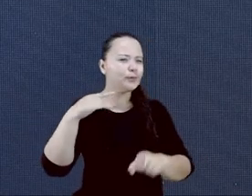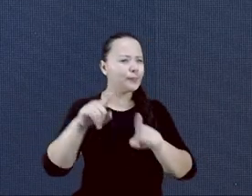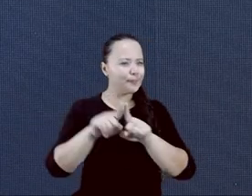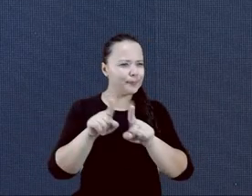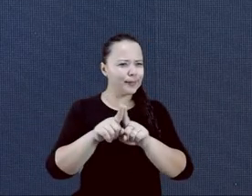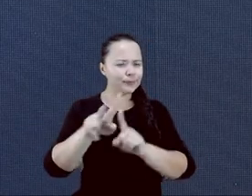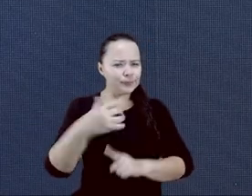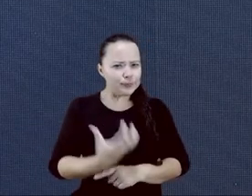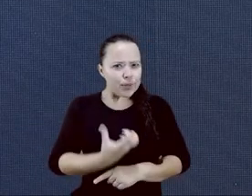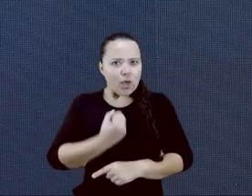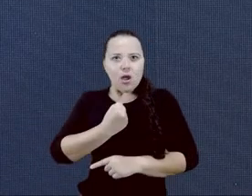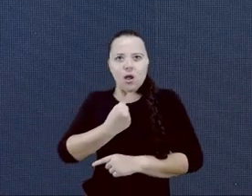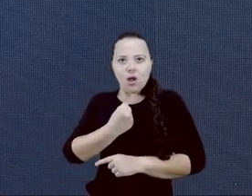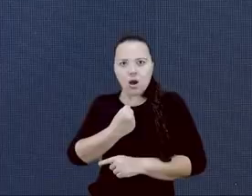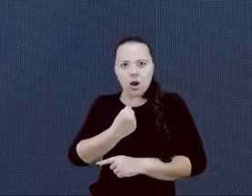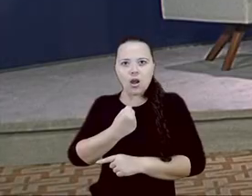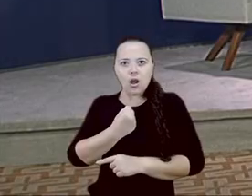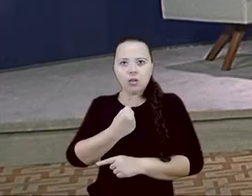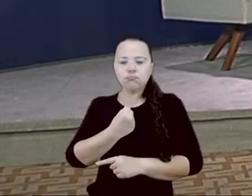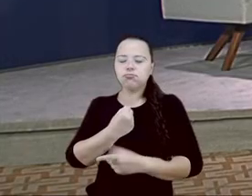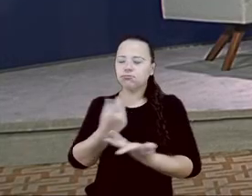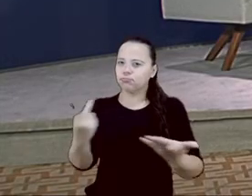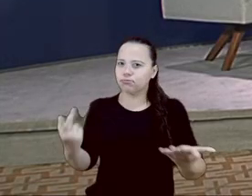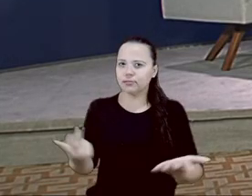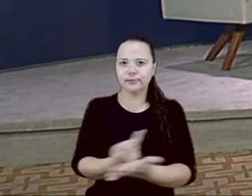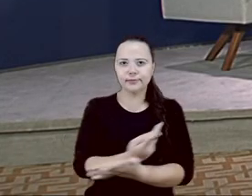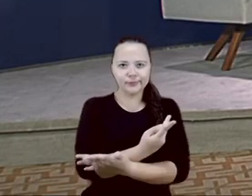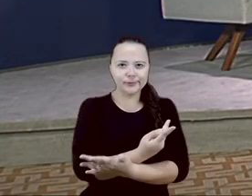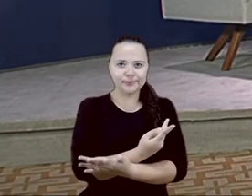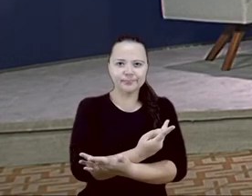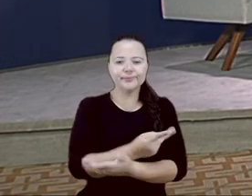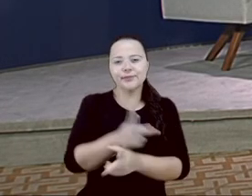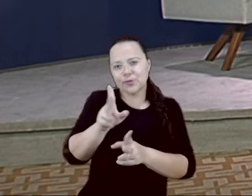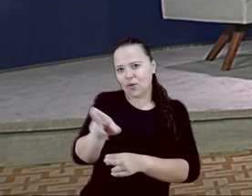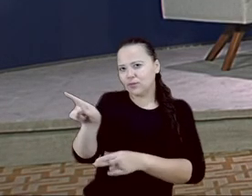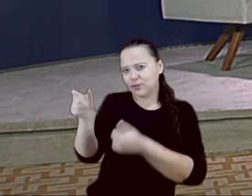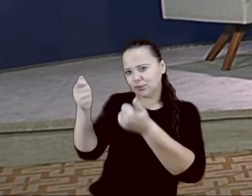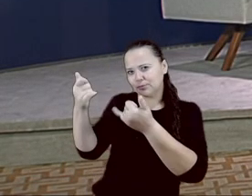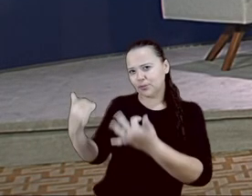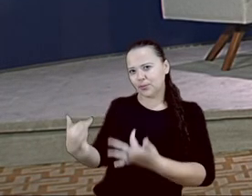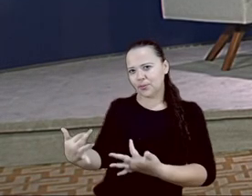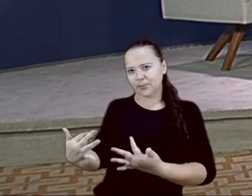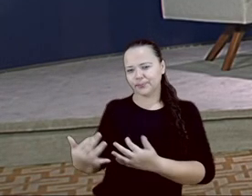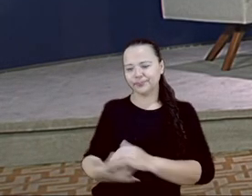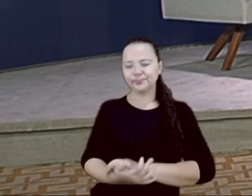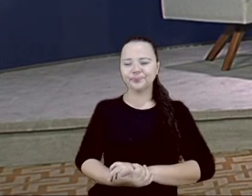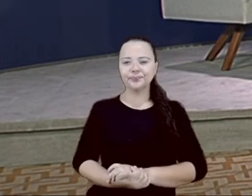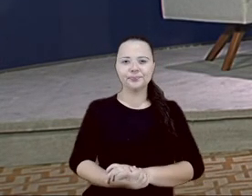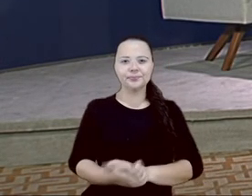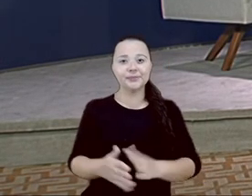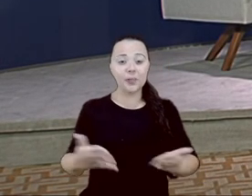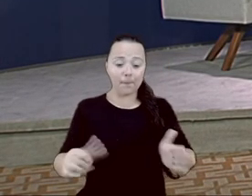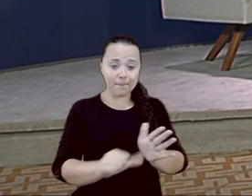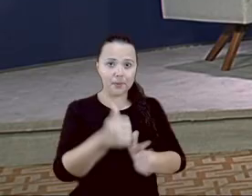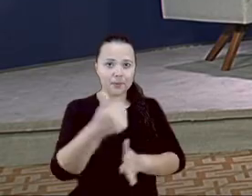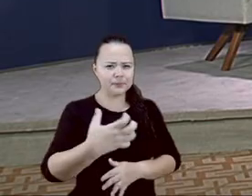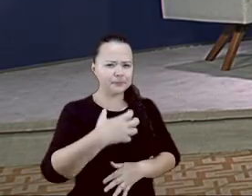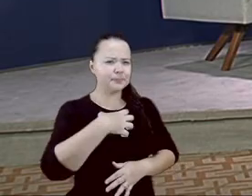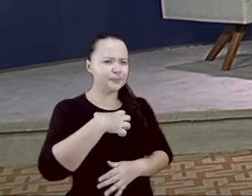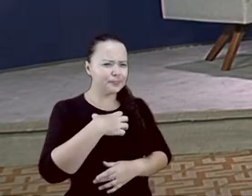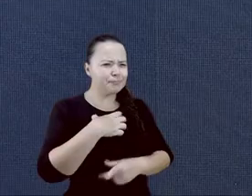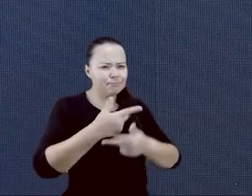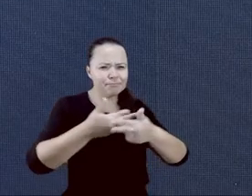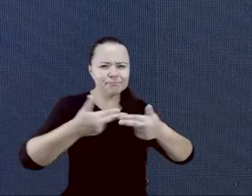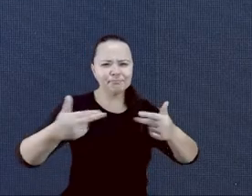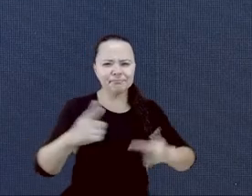susto muito grande ainda mais da natureza do evento né como você descreveu né é então o primeiro impacto foi grande ele variou conforme cada